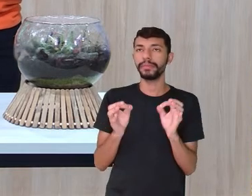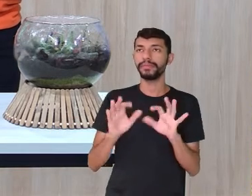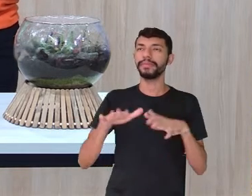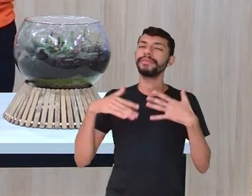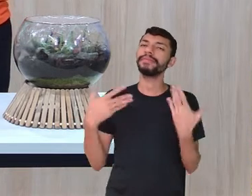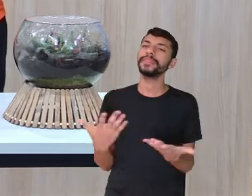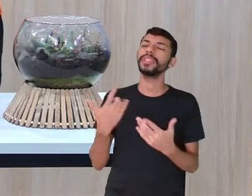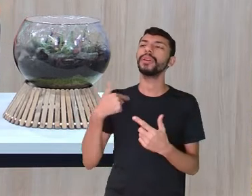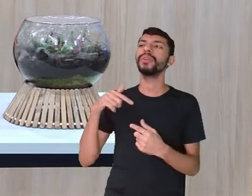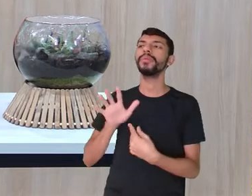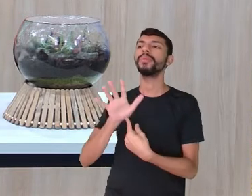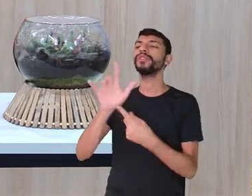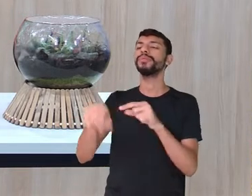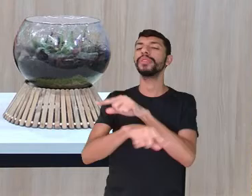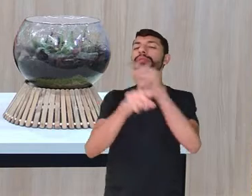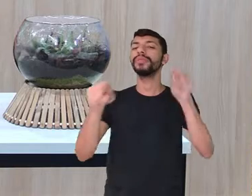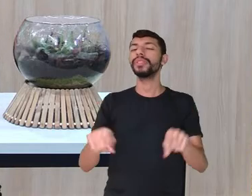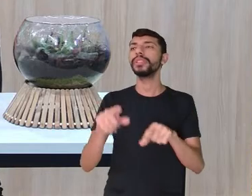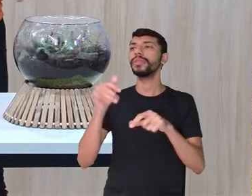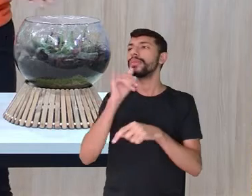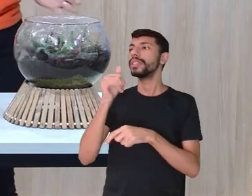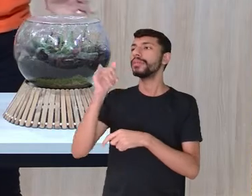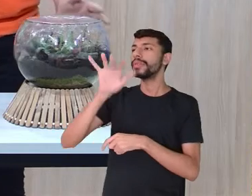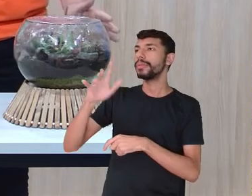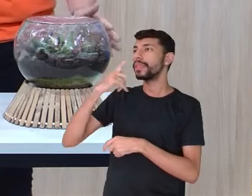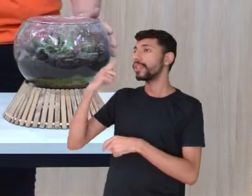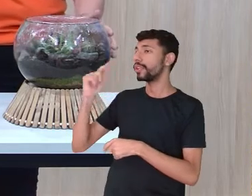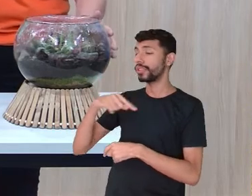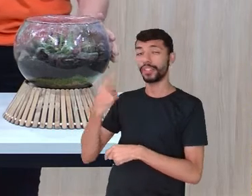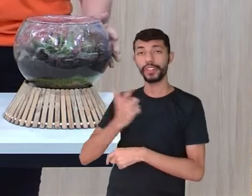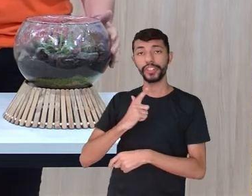Então, quando eu trago para vocês aqui, nessa imagem, vocês podem